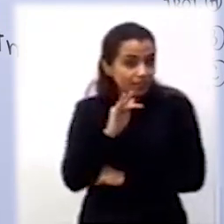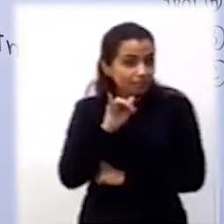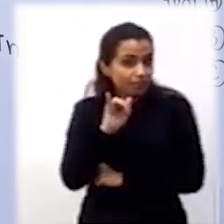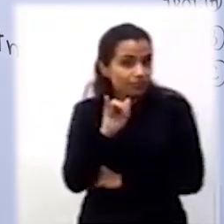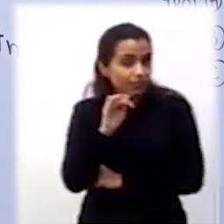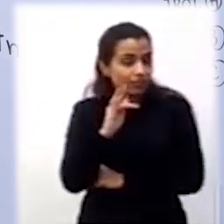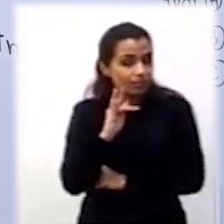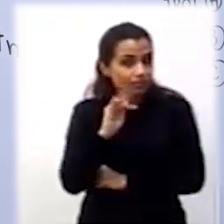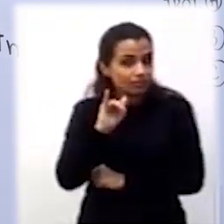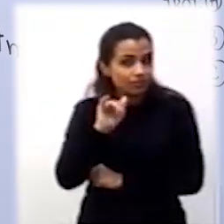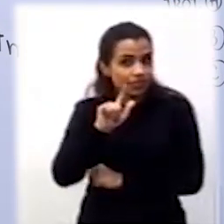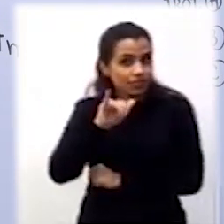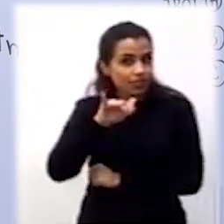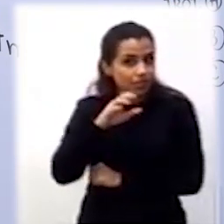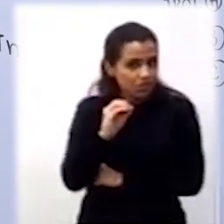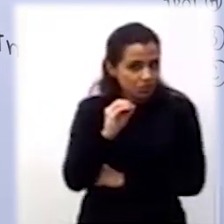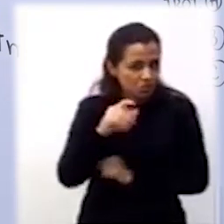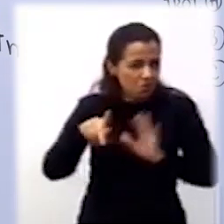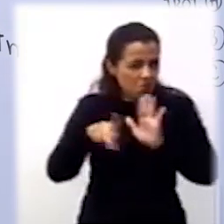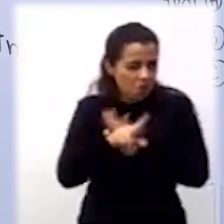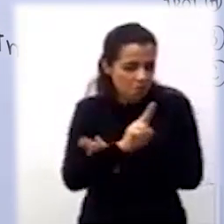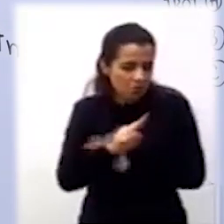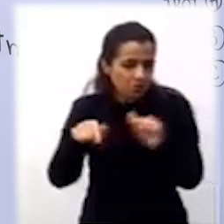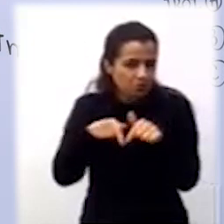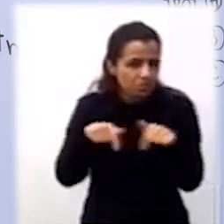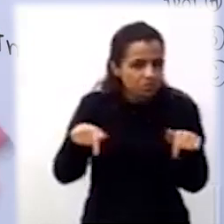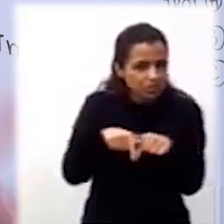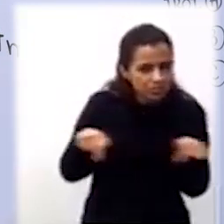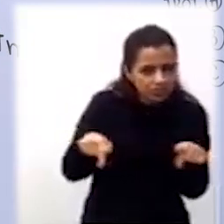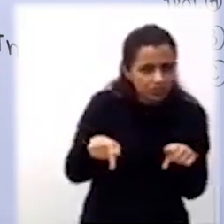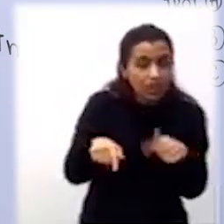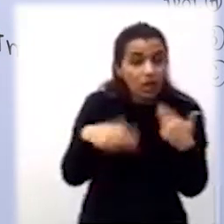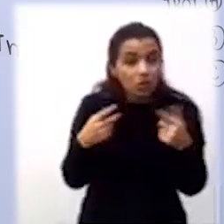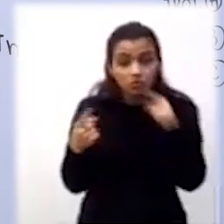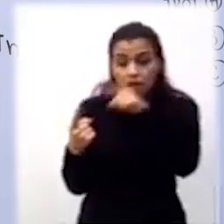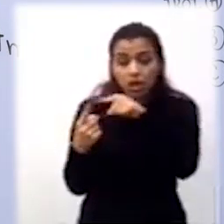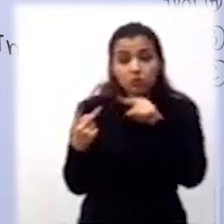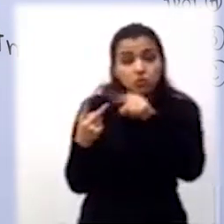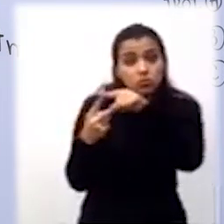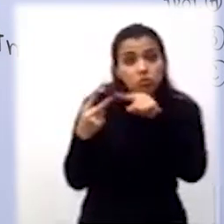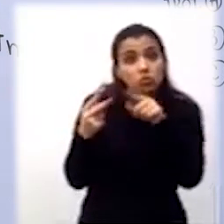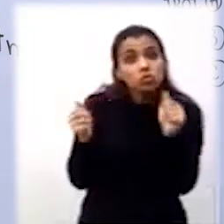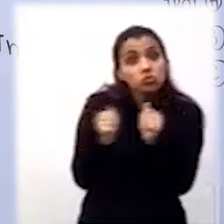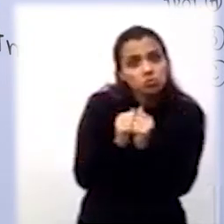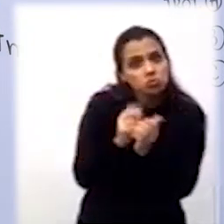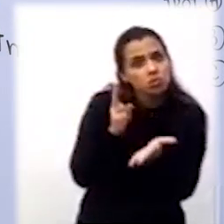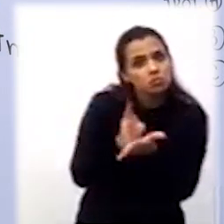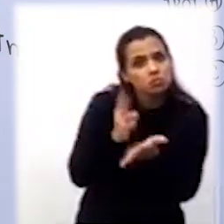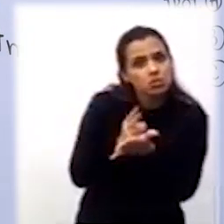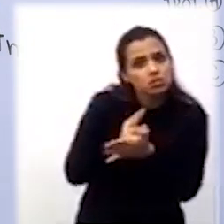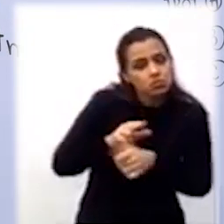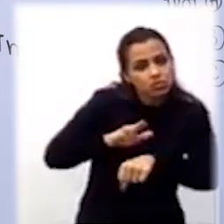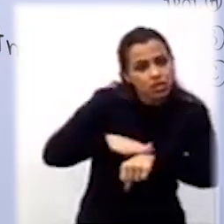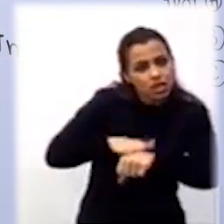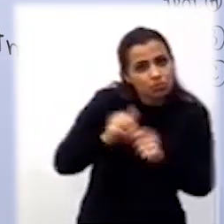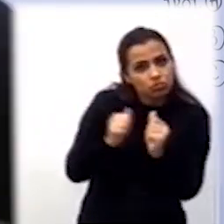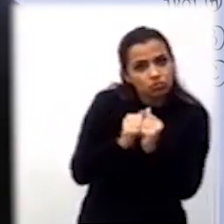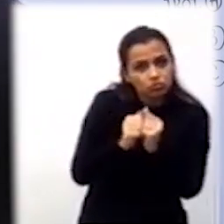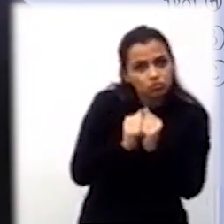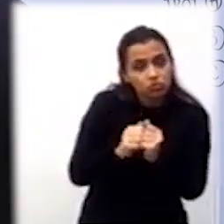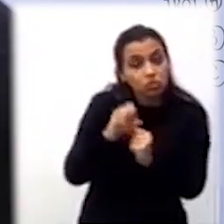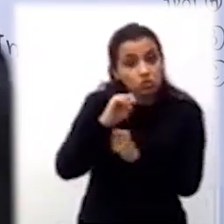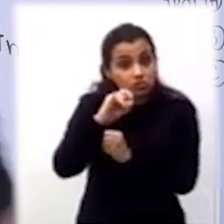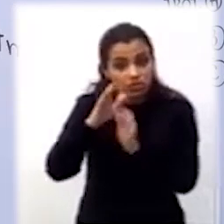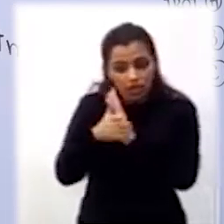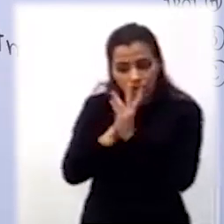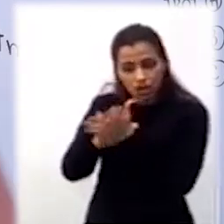tá? Anfifílico ou anfipático, quando uma estrutura ela é polar e apolar ao mesmo tempo. Então, quando você lava a sua mão com sabão, já